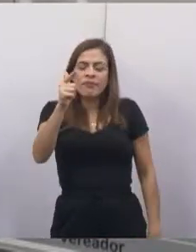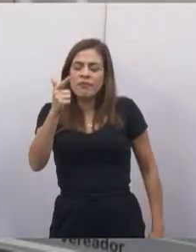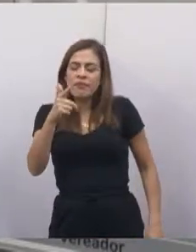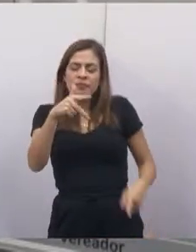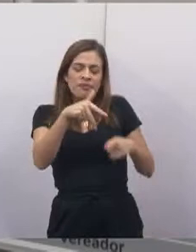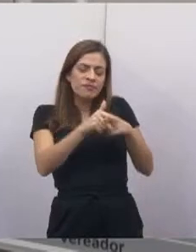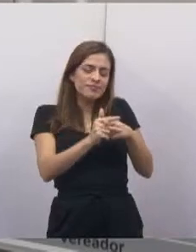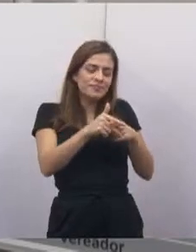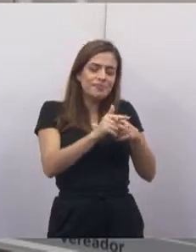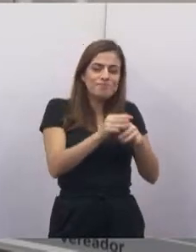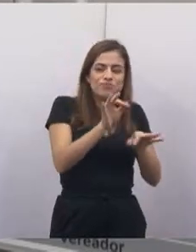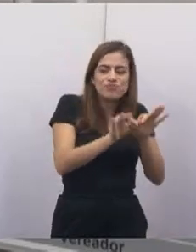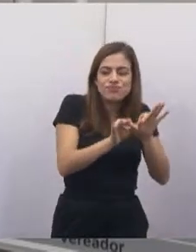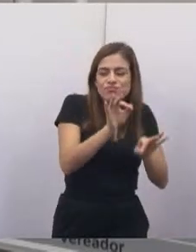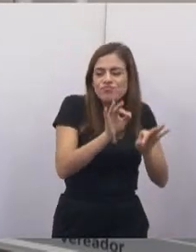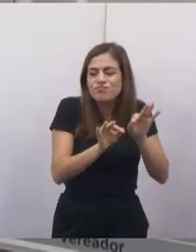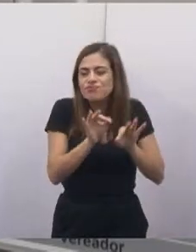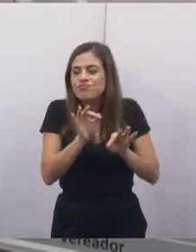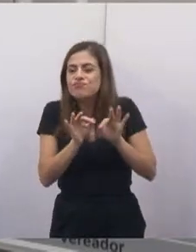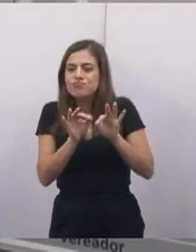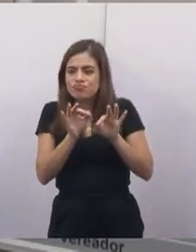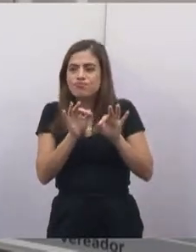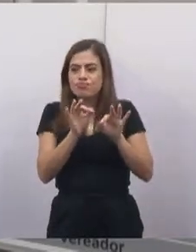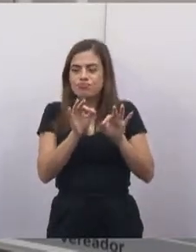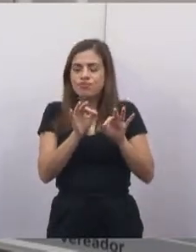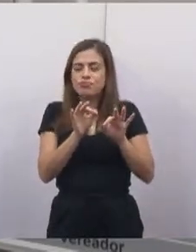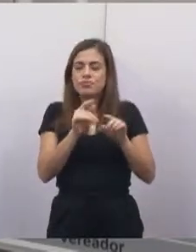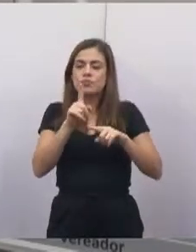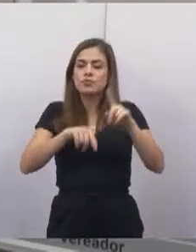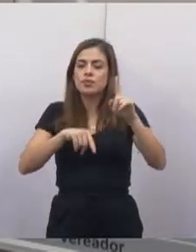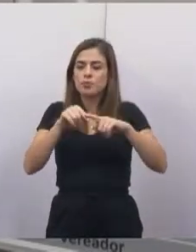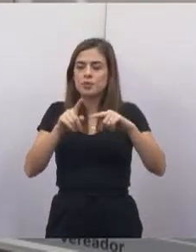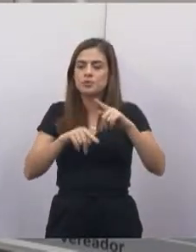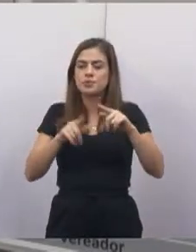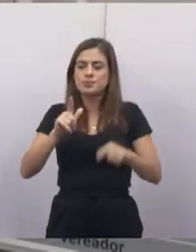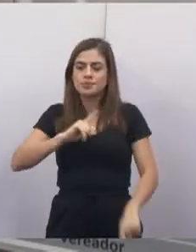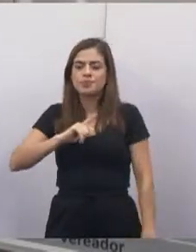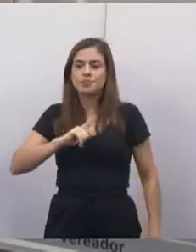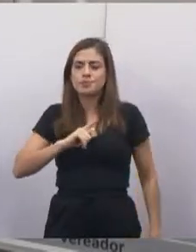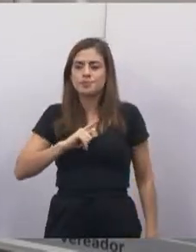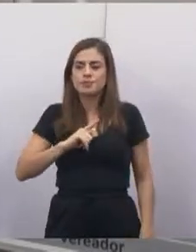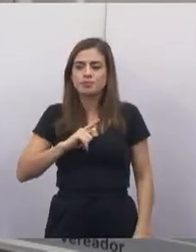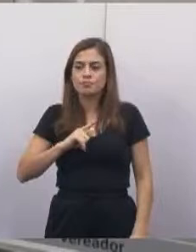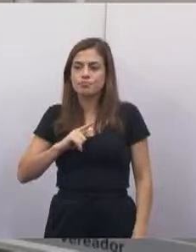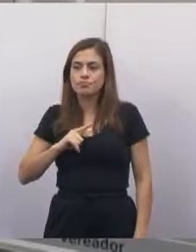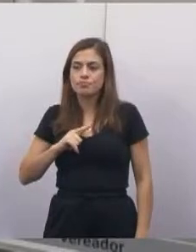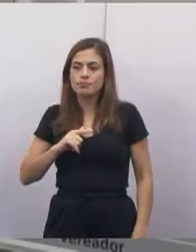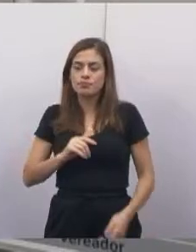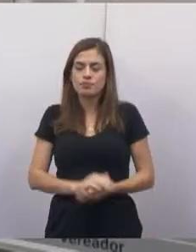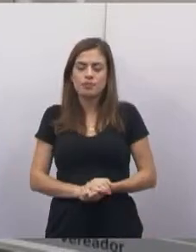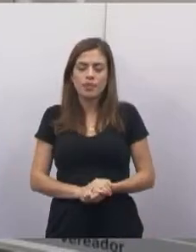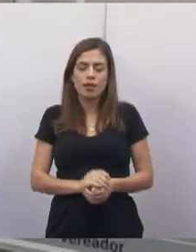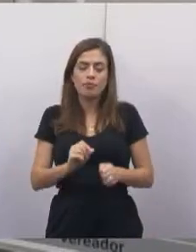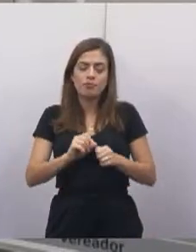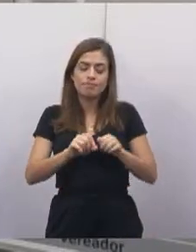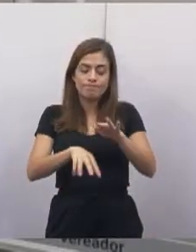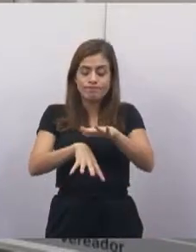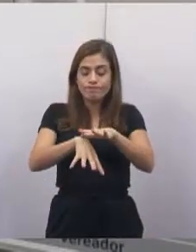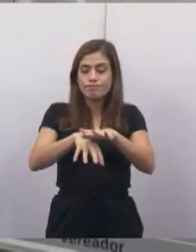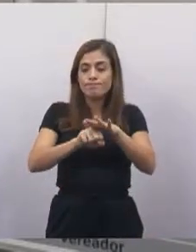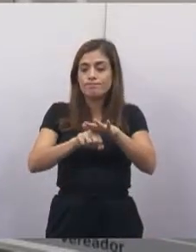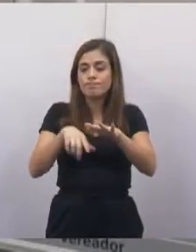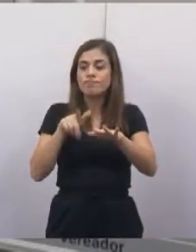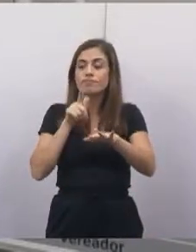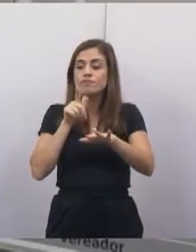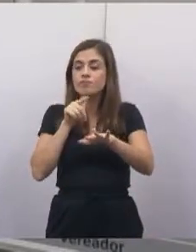manutenção adequada daqueles aparelhos que nós temos, que são para fazer a drenagem de determinadas